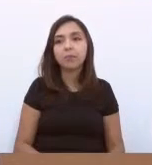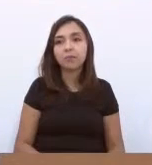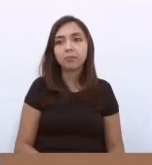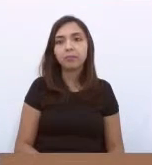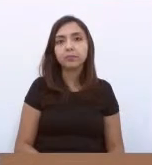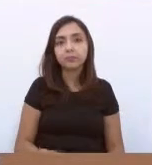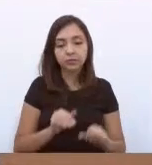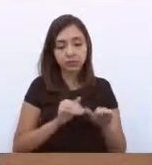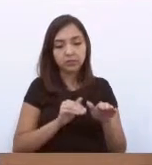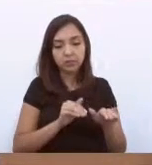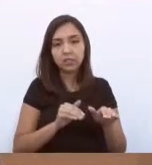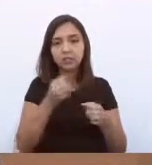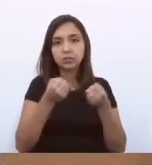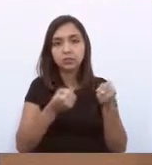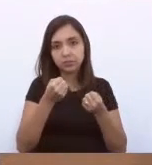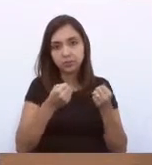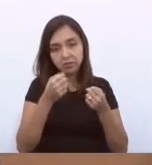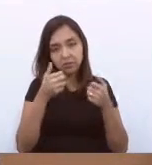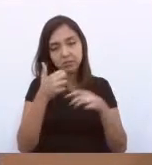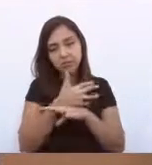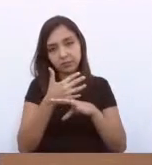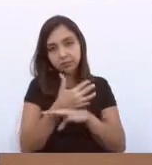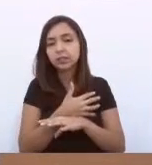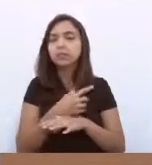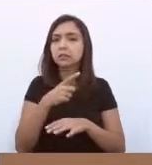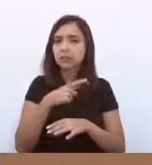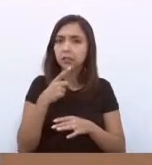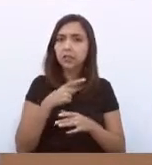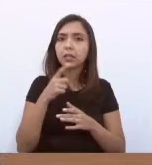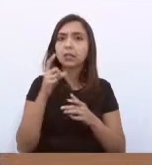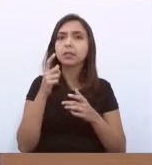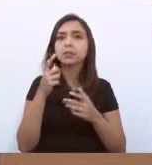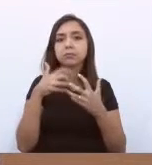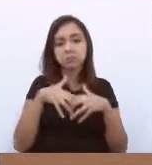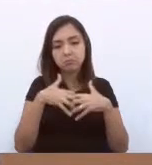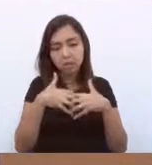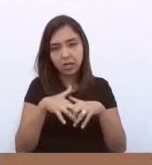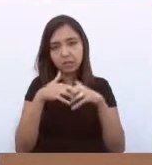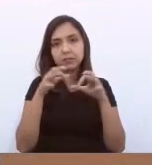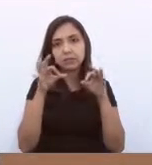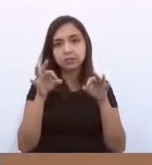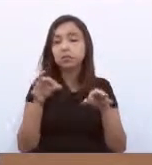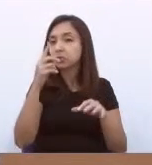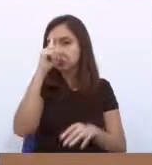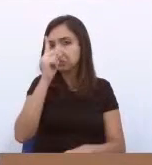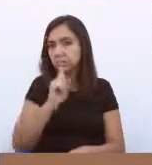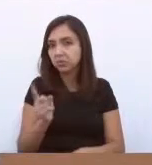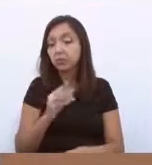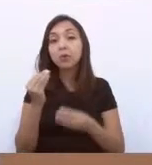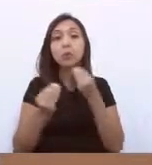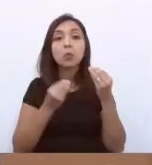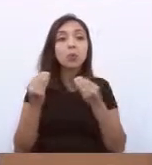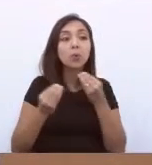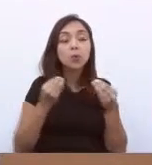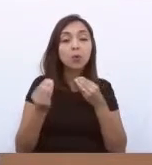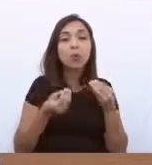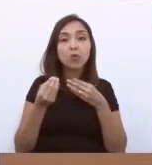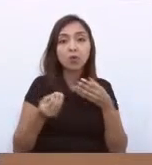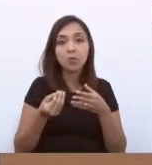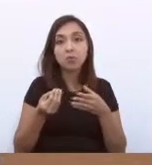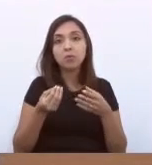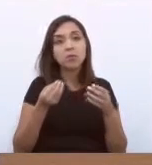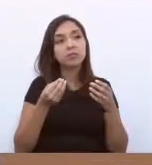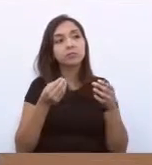ao trânsito na cidade. Não existe, não existe. Existe uma máquina arrecadatória, não sabemos de que forma está sendo aplicada